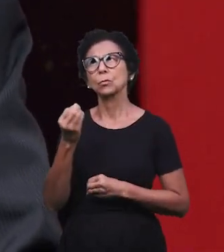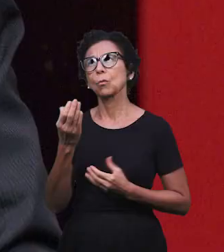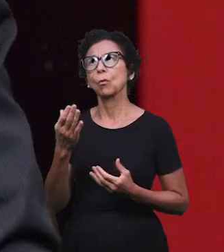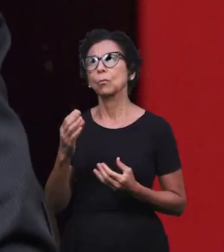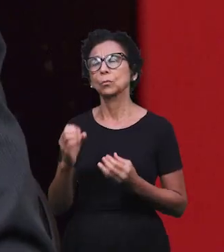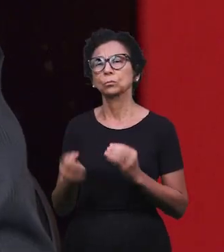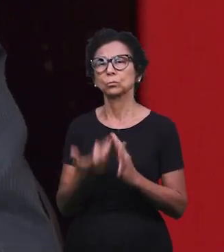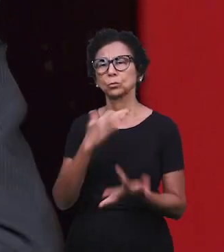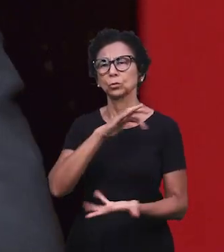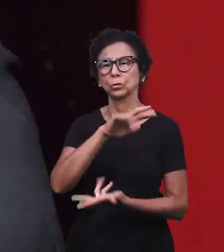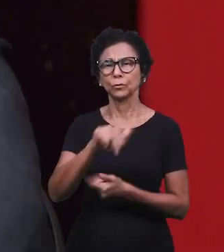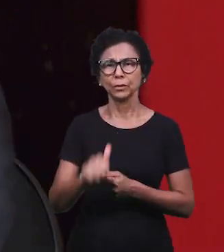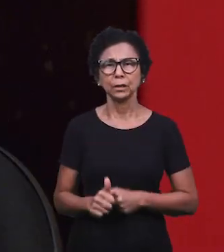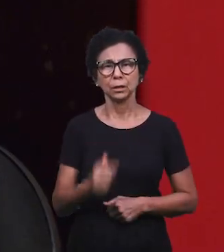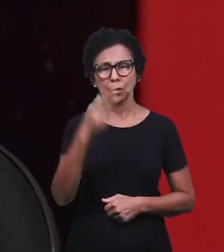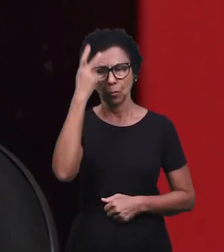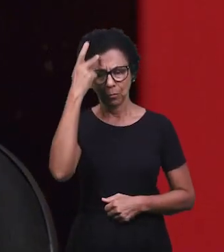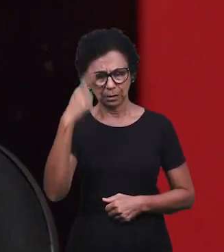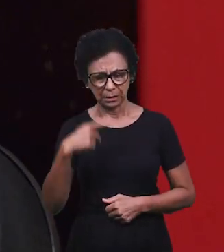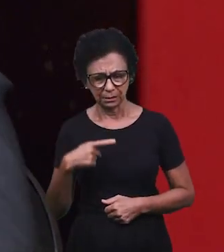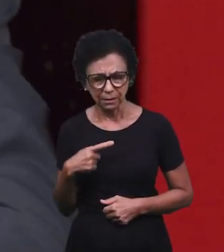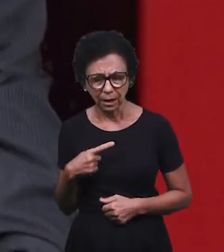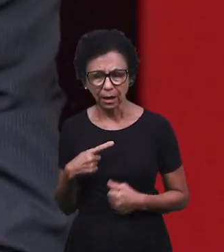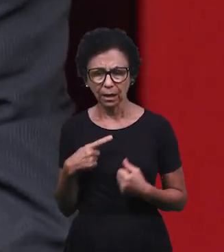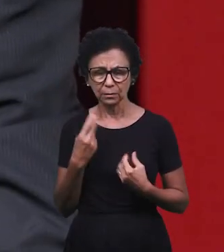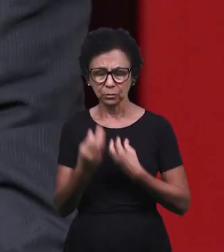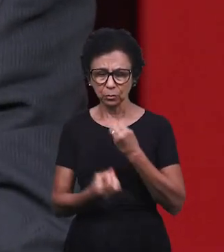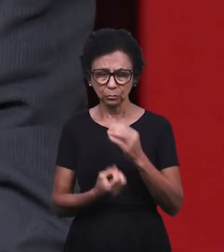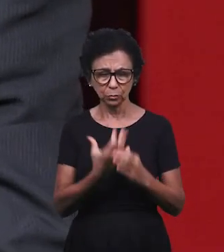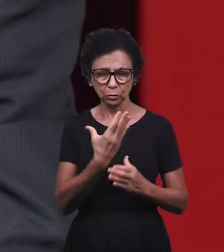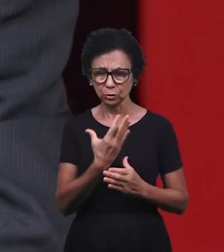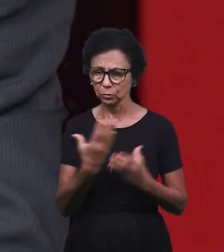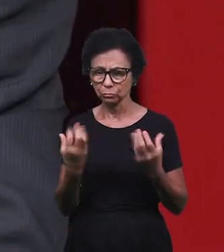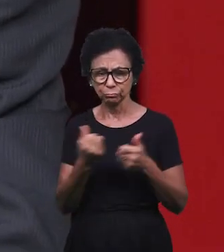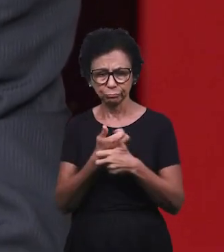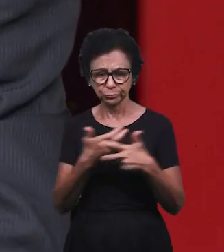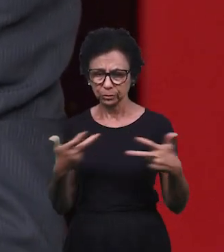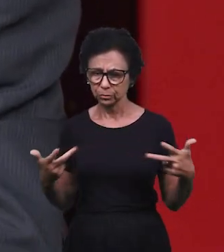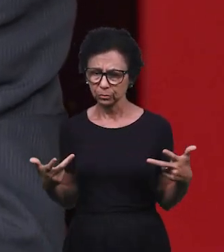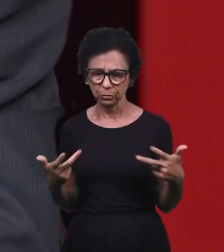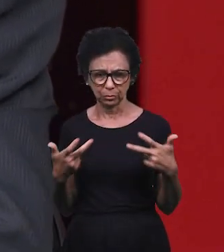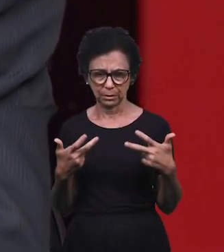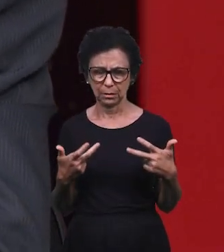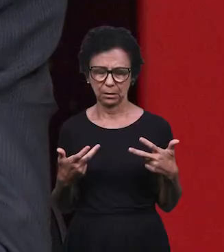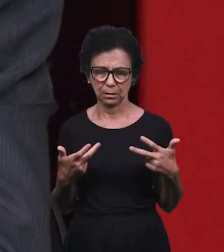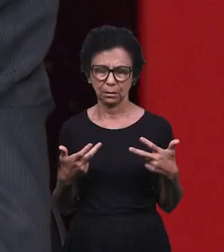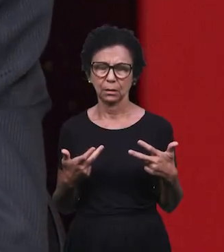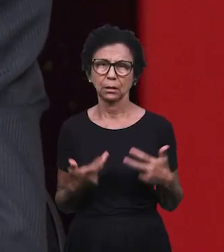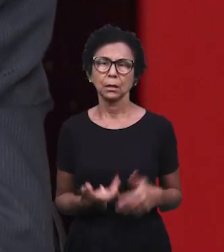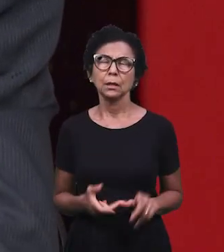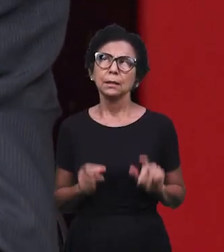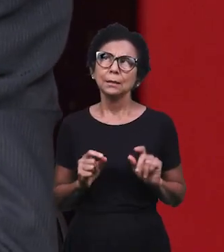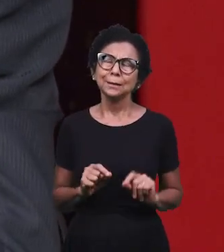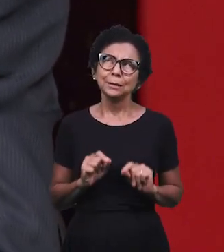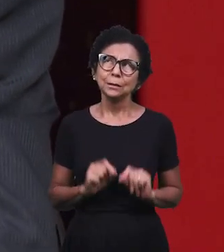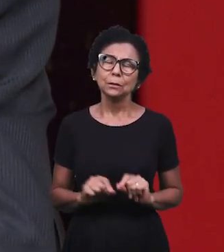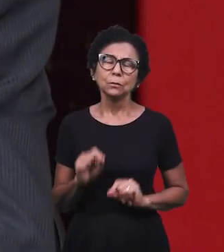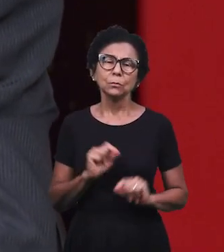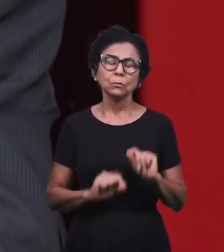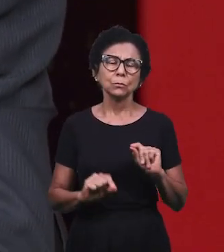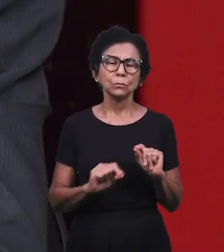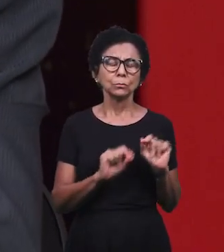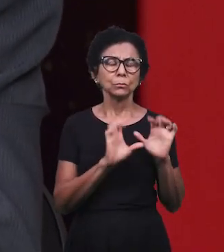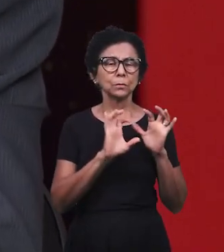homem, do próprio universo. O que a gente pode colocar dentro deste cenário, deste